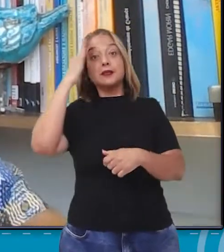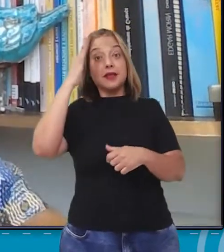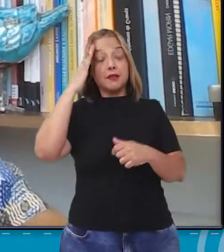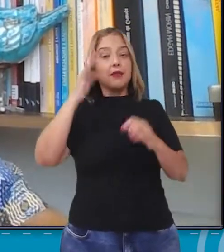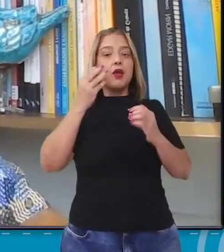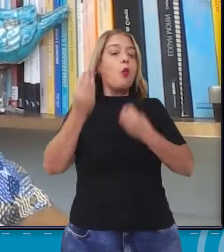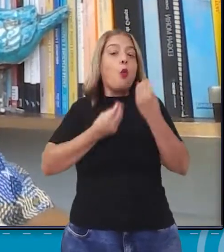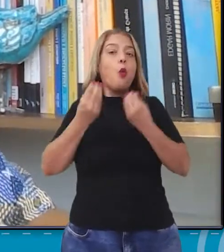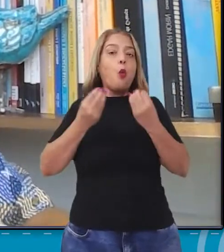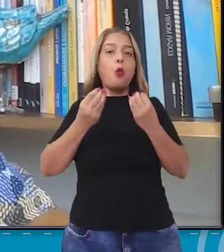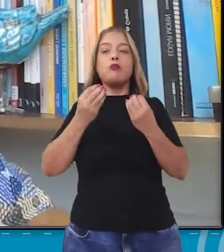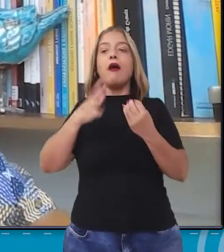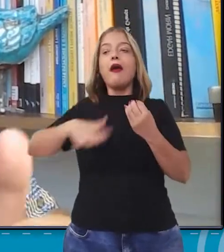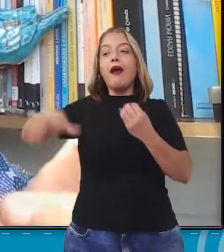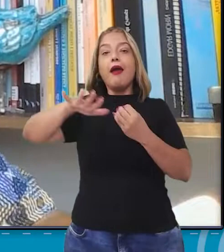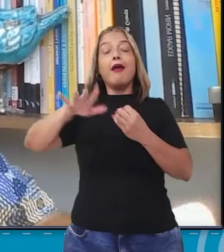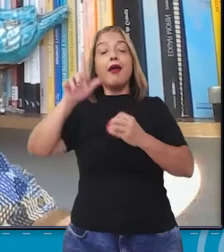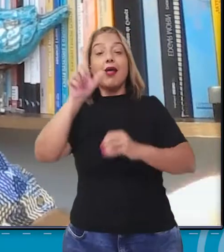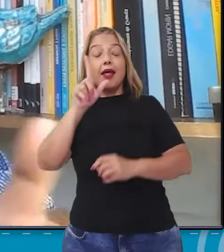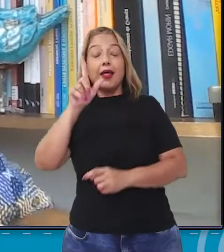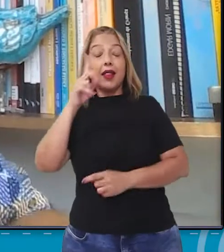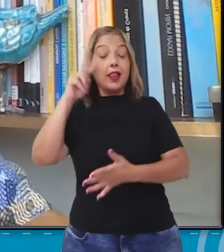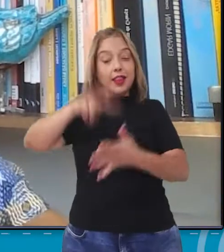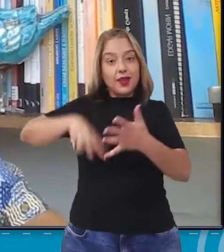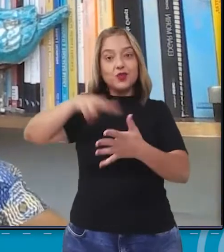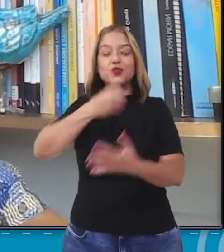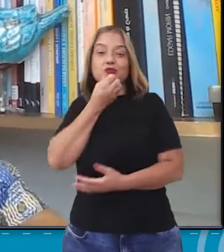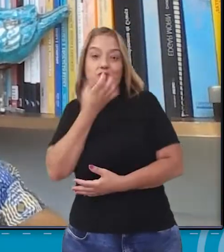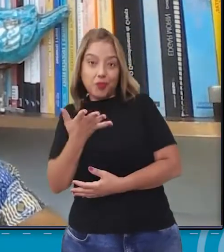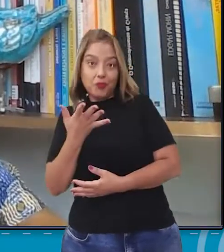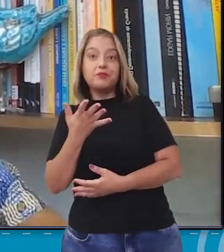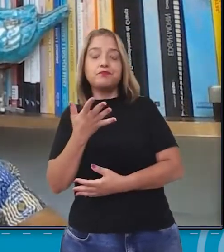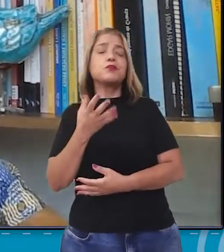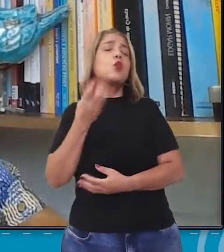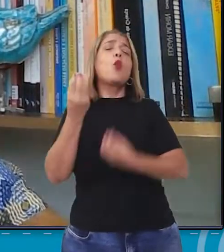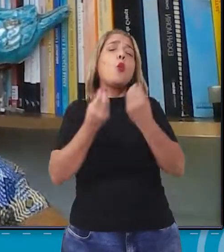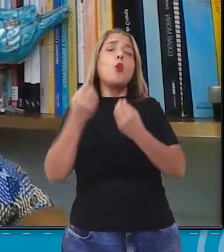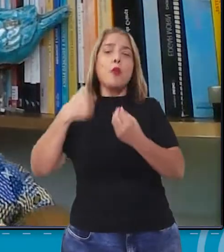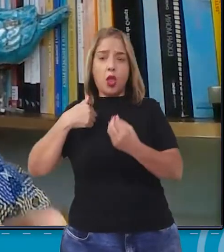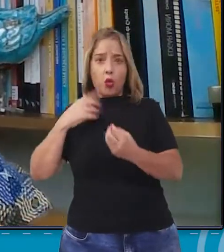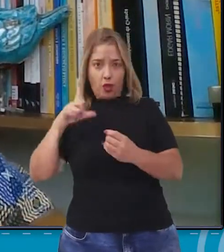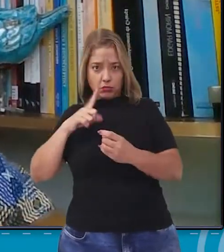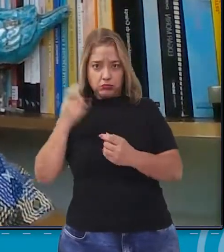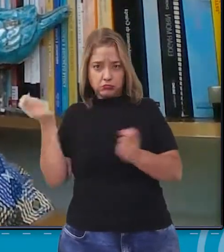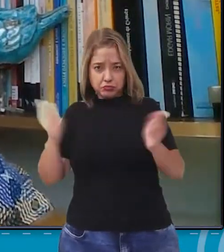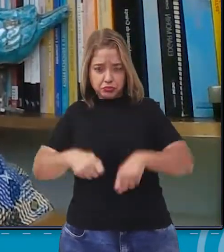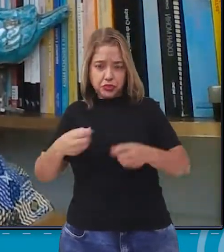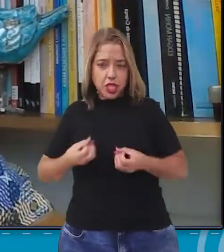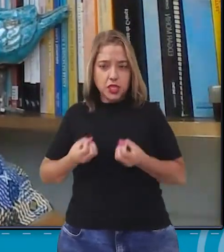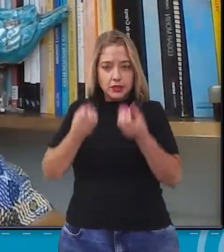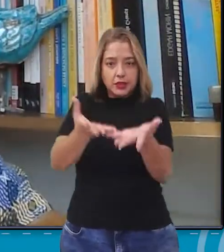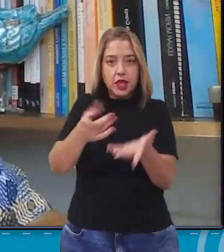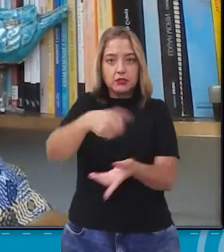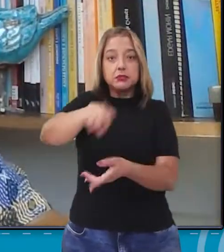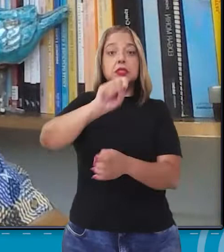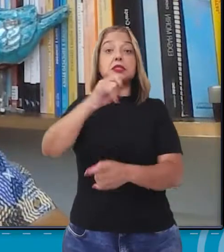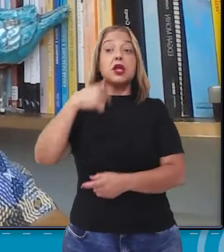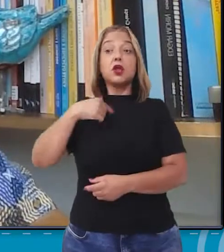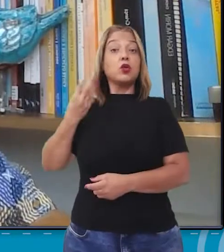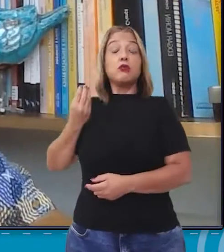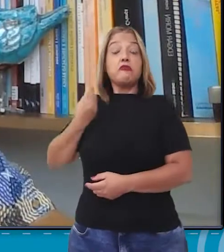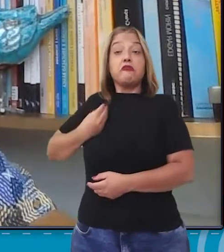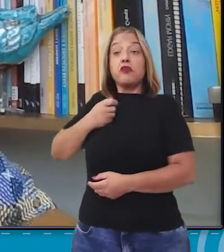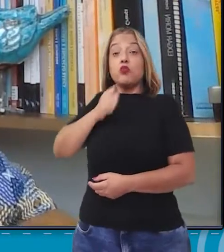como meio. Como é que a gente dá aquilo que a gente não teve? Então, por isso, a necessidade de pensar